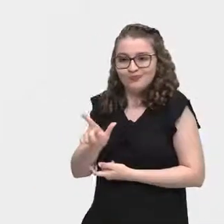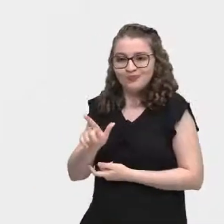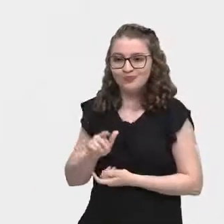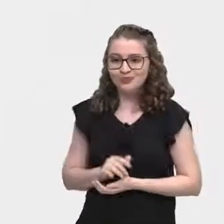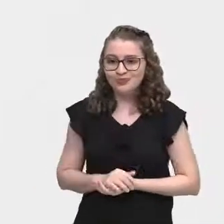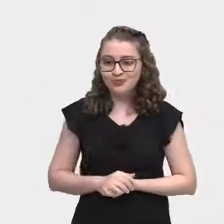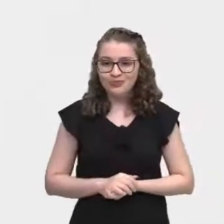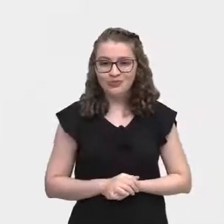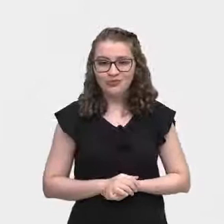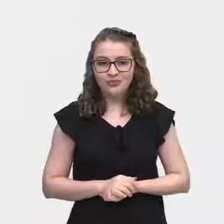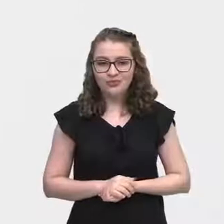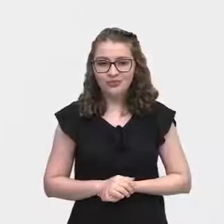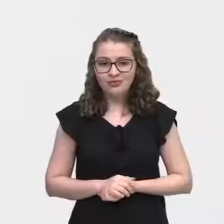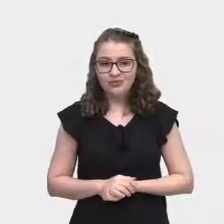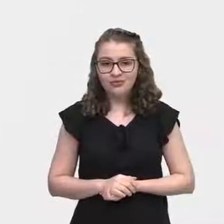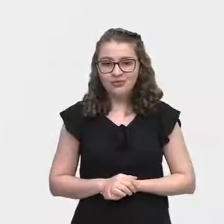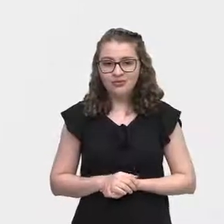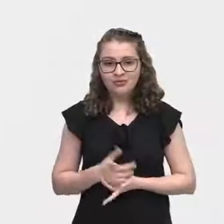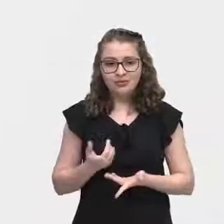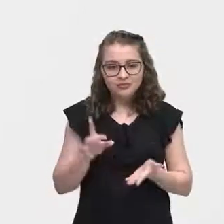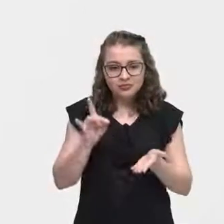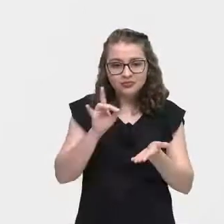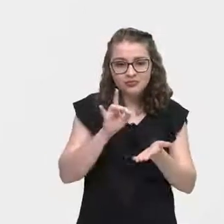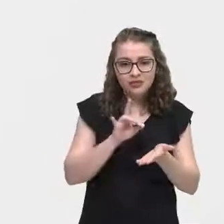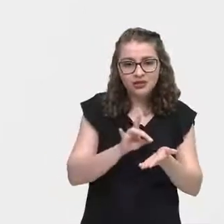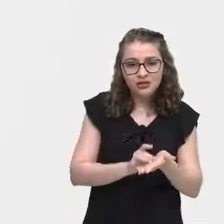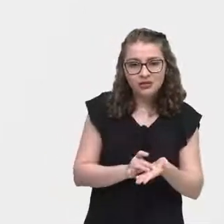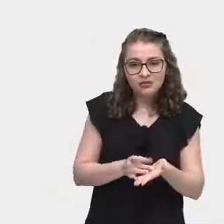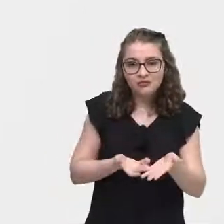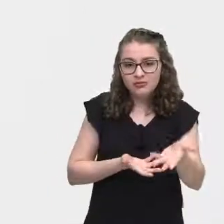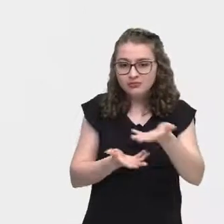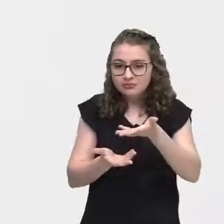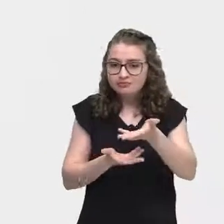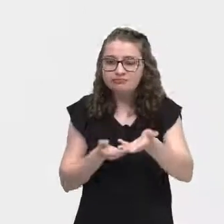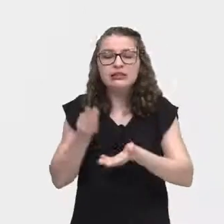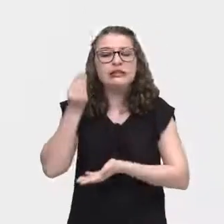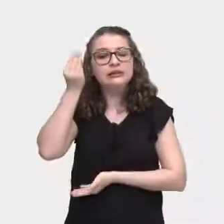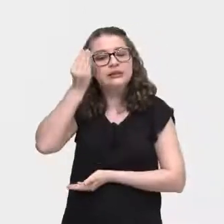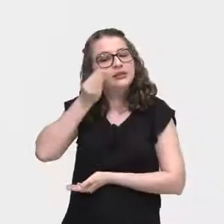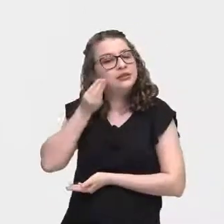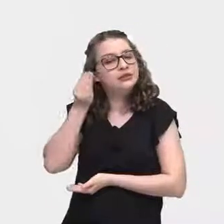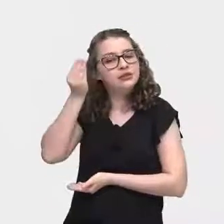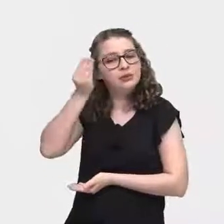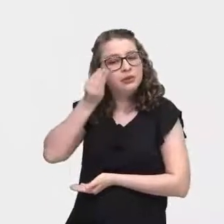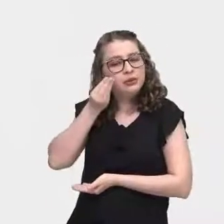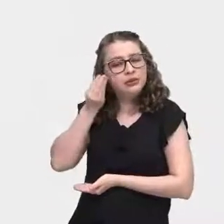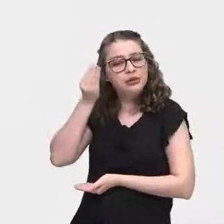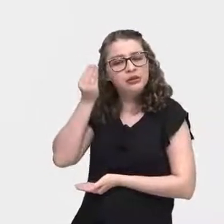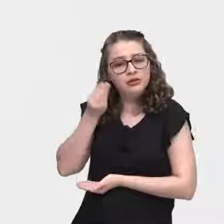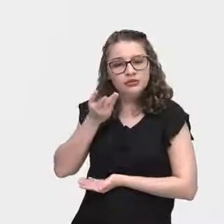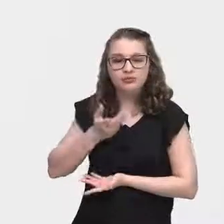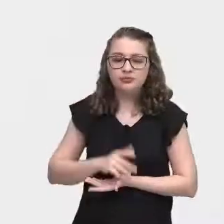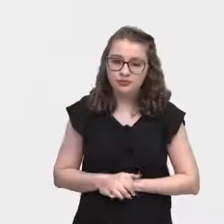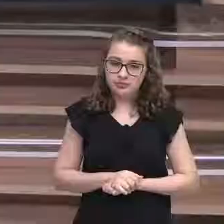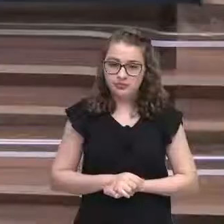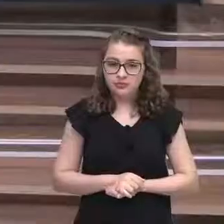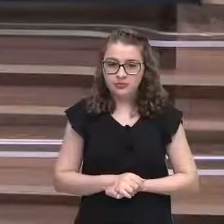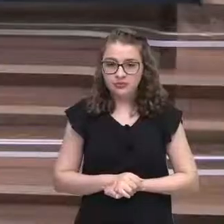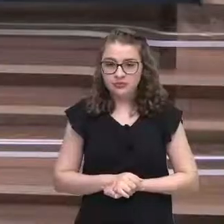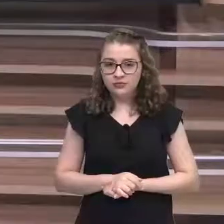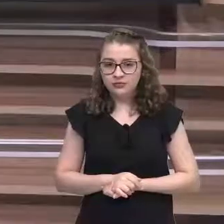Uma verdade dogmática, mas como um saber que se experimenta, entendeu? Então ela não é uma